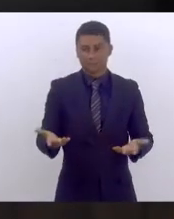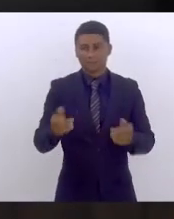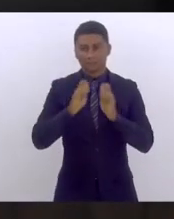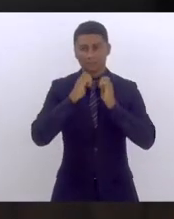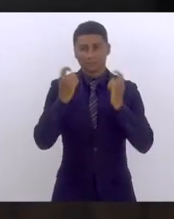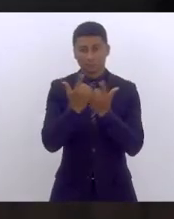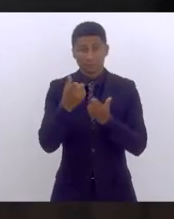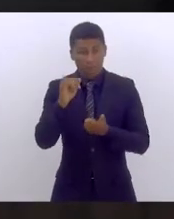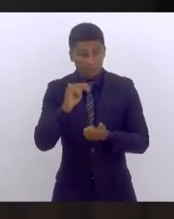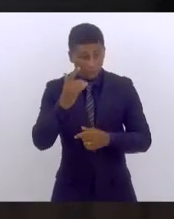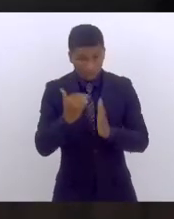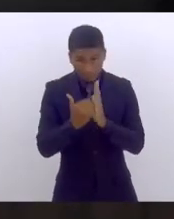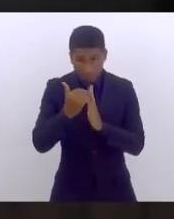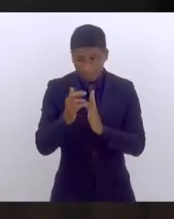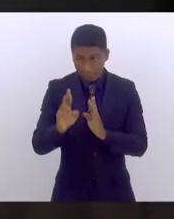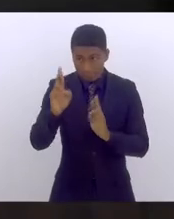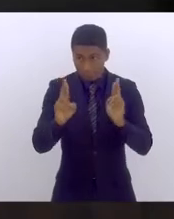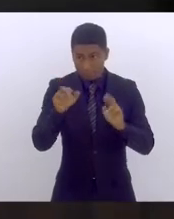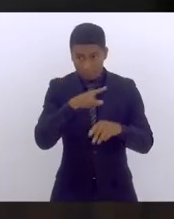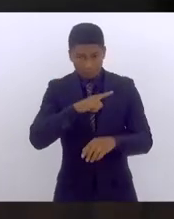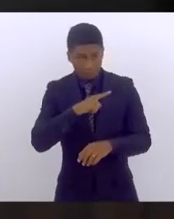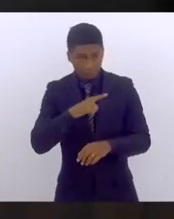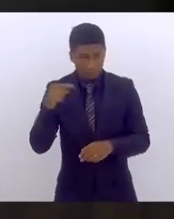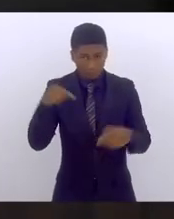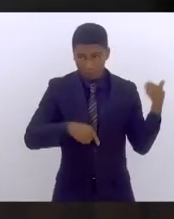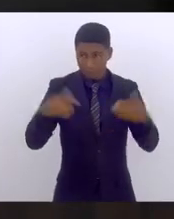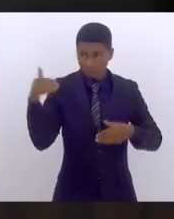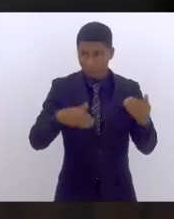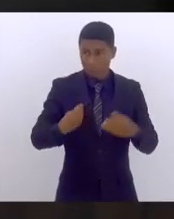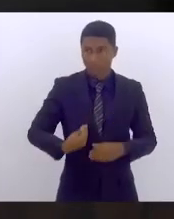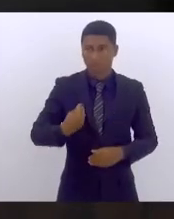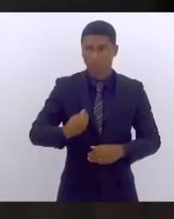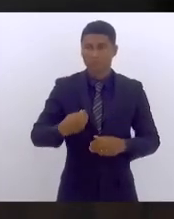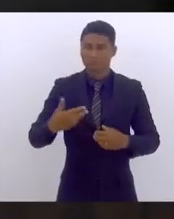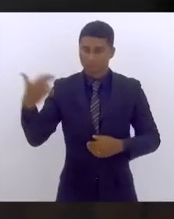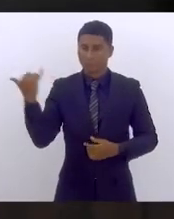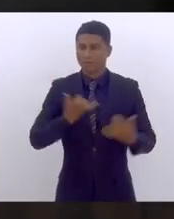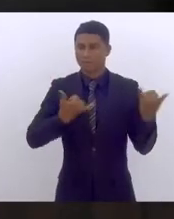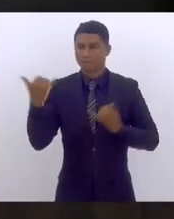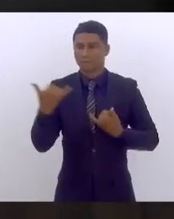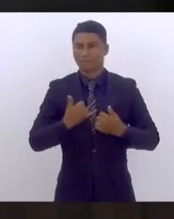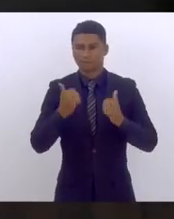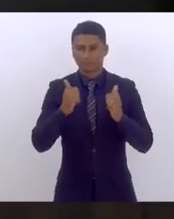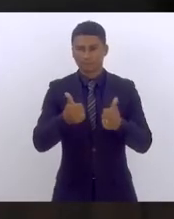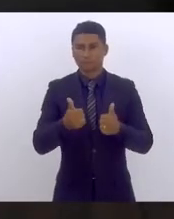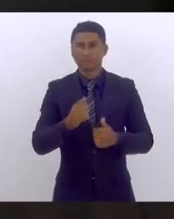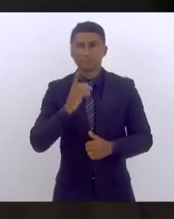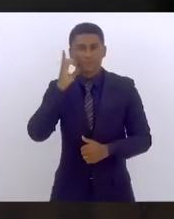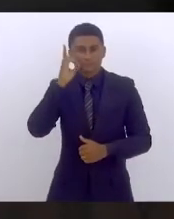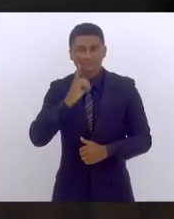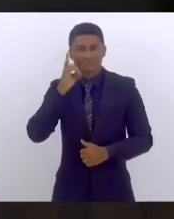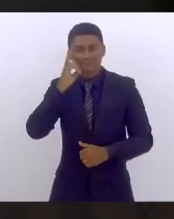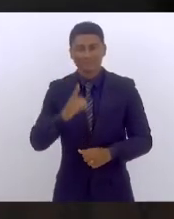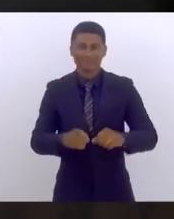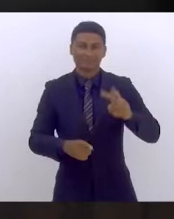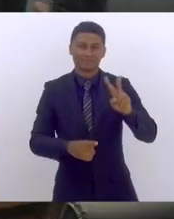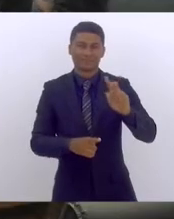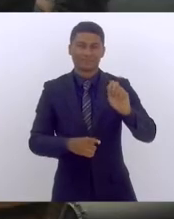alguma autoridade aí presente, por favor, nos anunciar aqui. Deputado Valdec